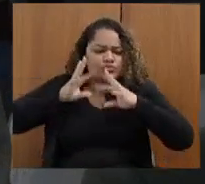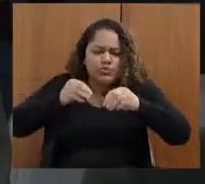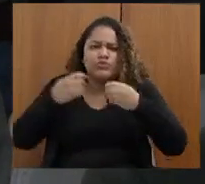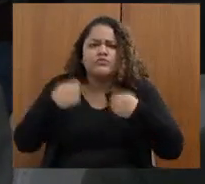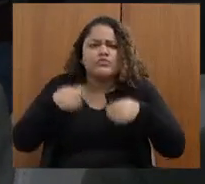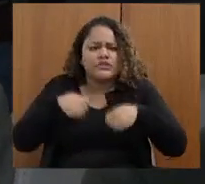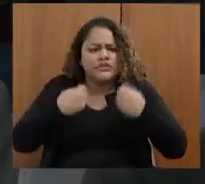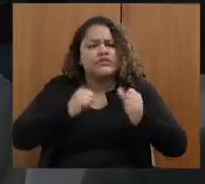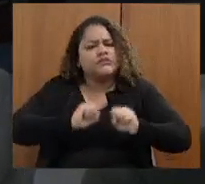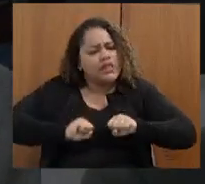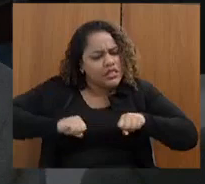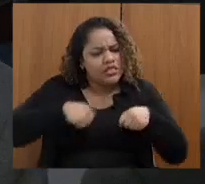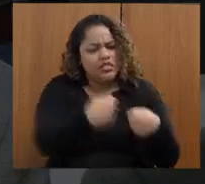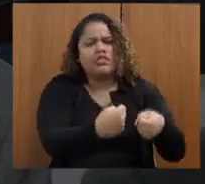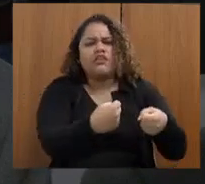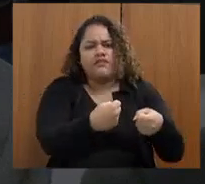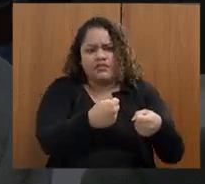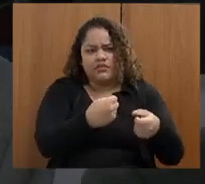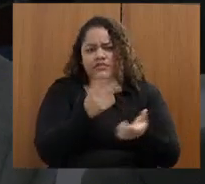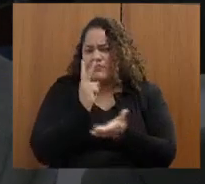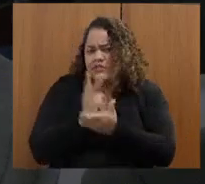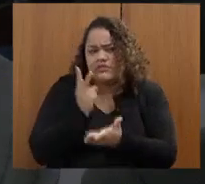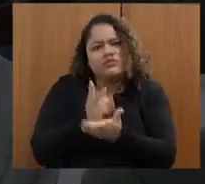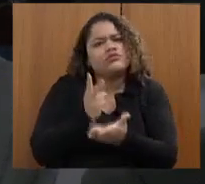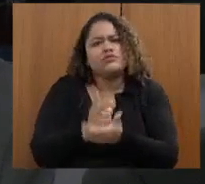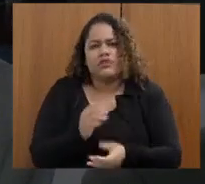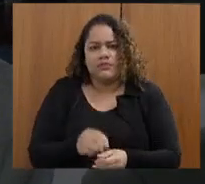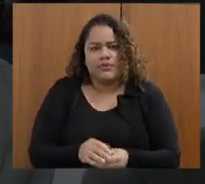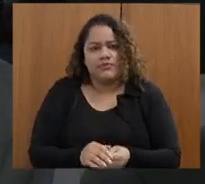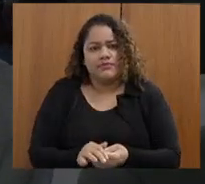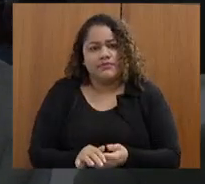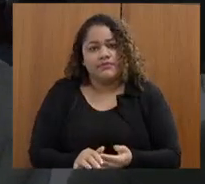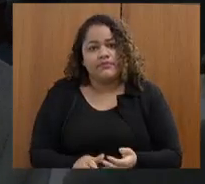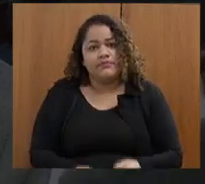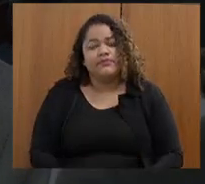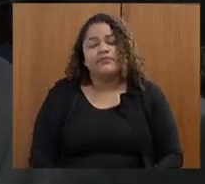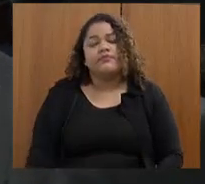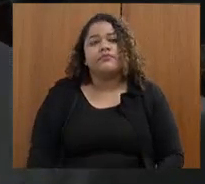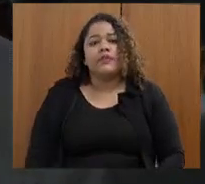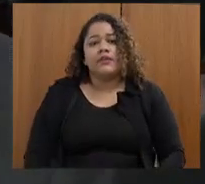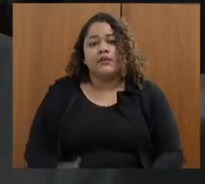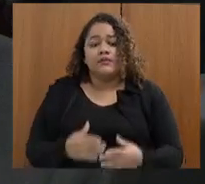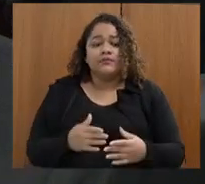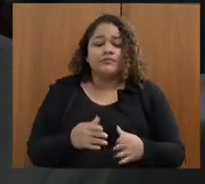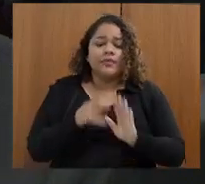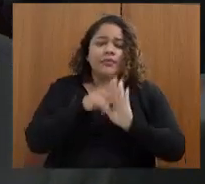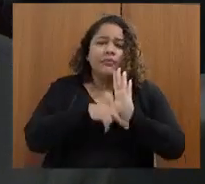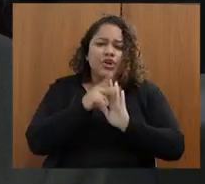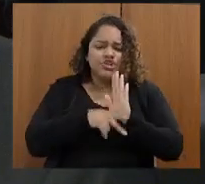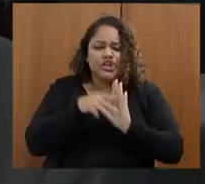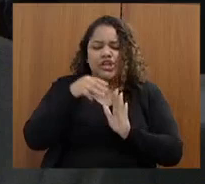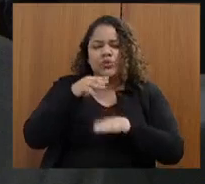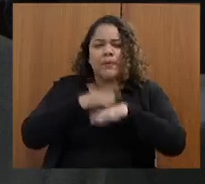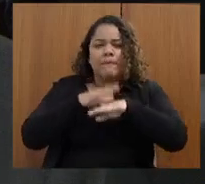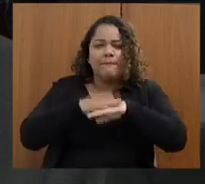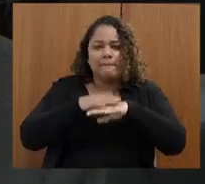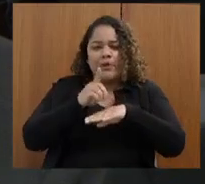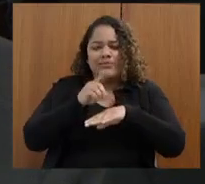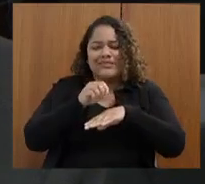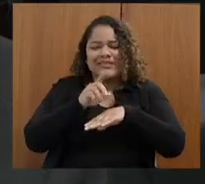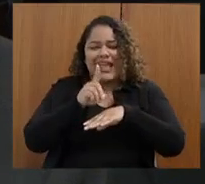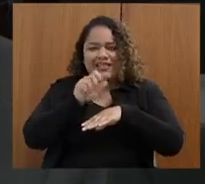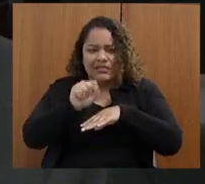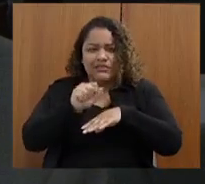empunhada e sempre levantada não vou falar dos projetos mãos dadas porque eu sou um admirador dele